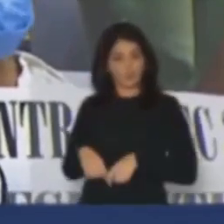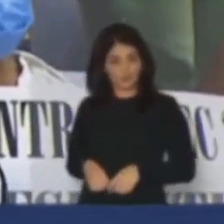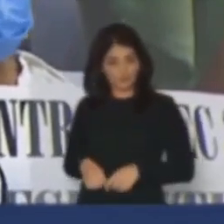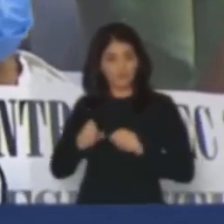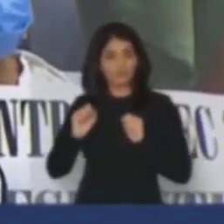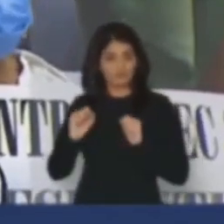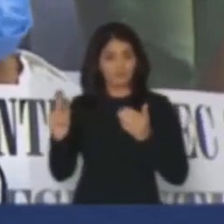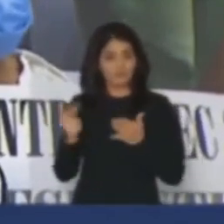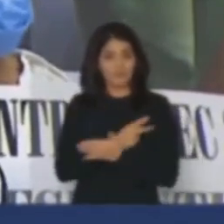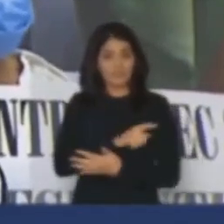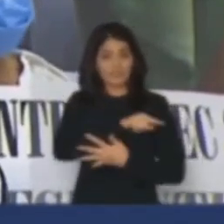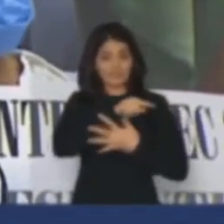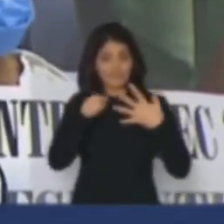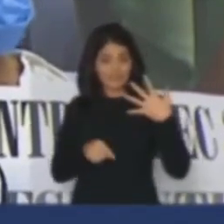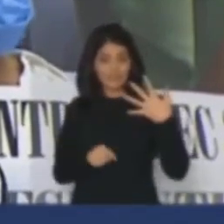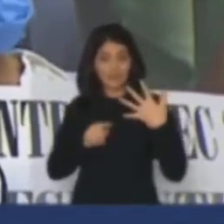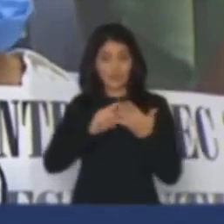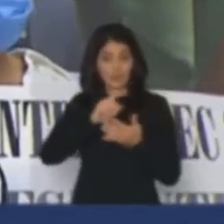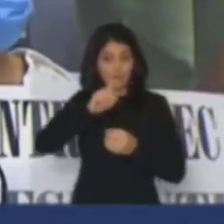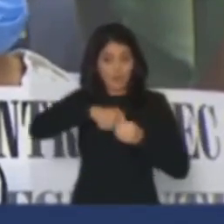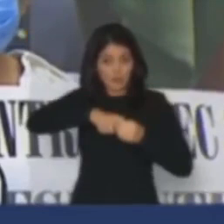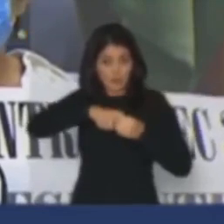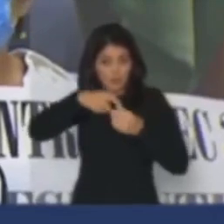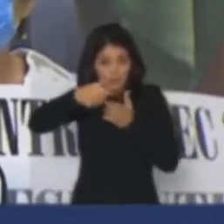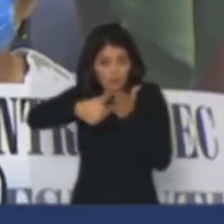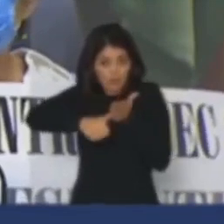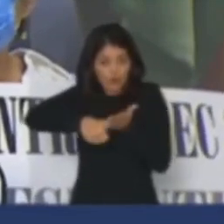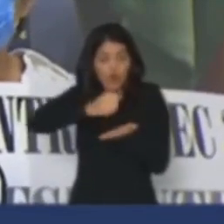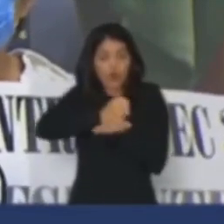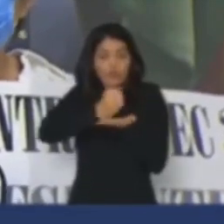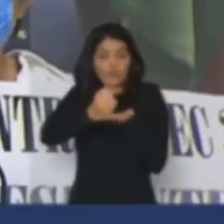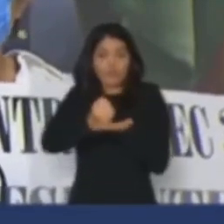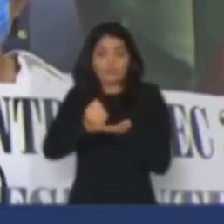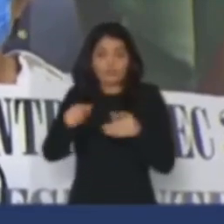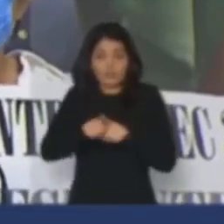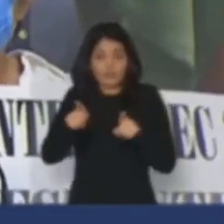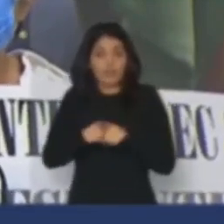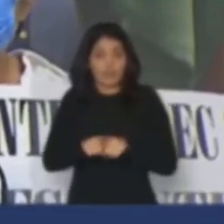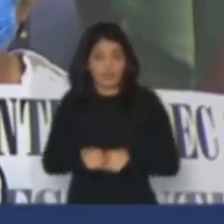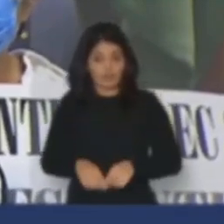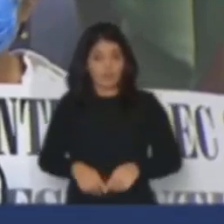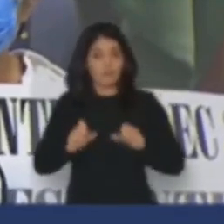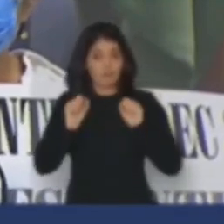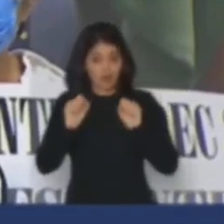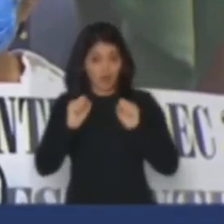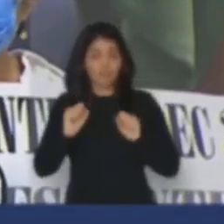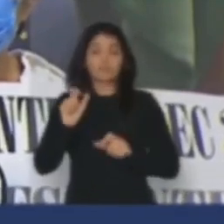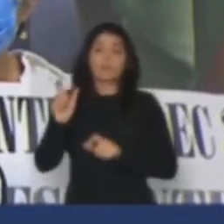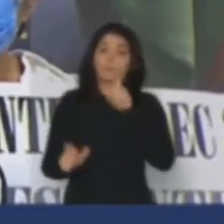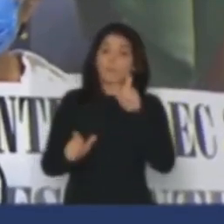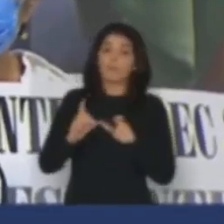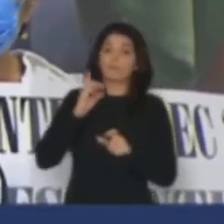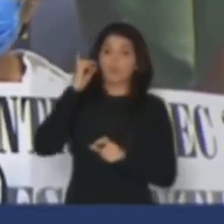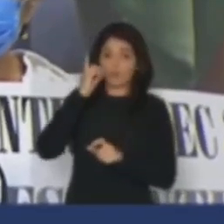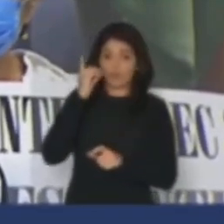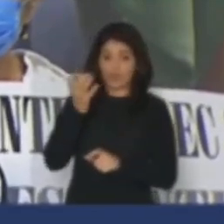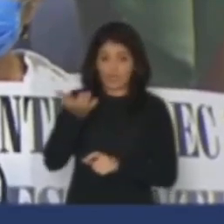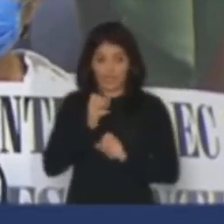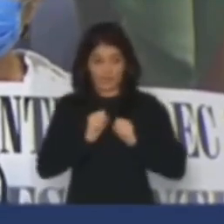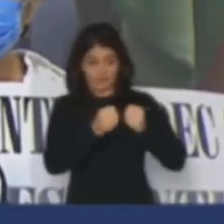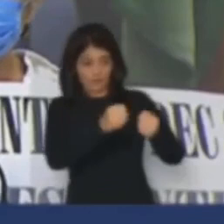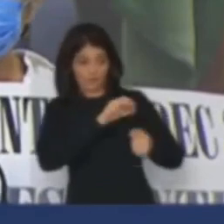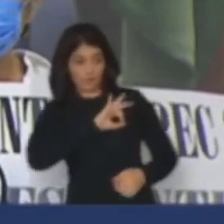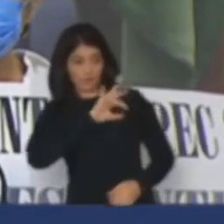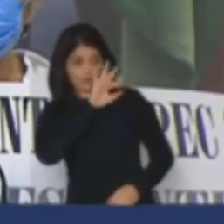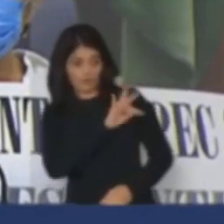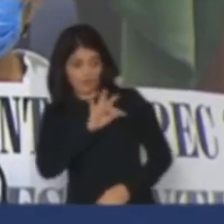vínculos distintos de contratações, inclusive para os servidores da segurança pública. Aqueles parlamentares que defendem aqui a Polícia